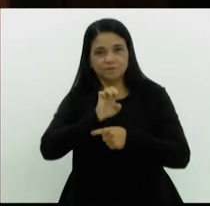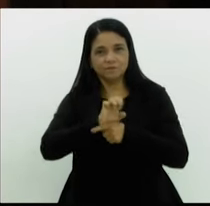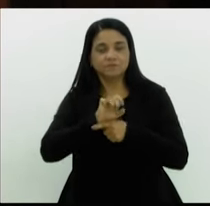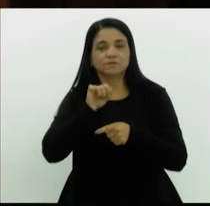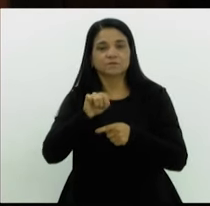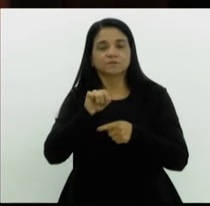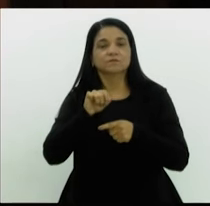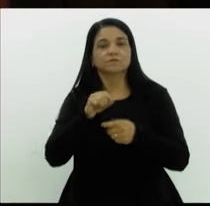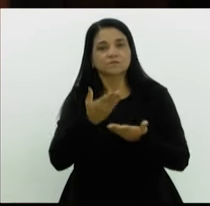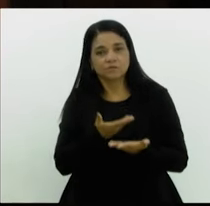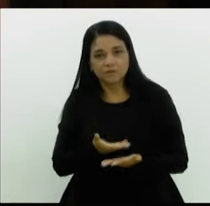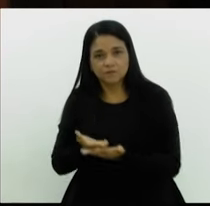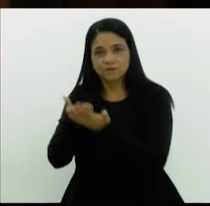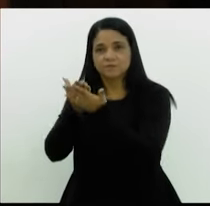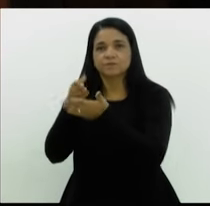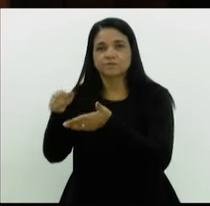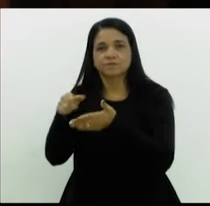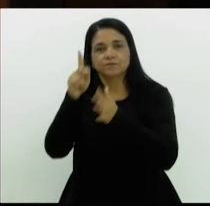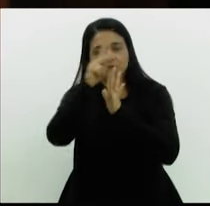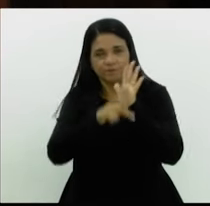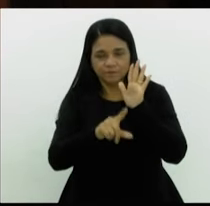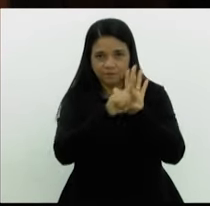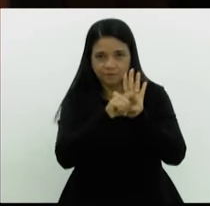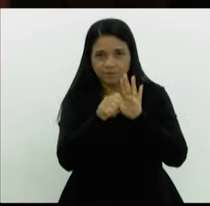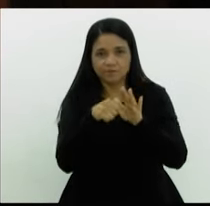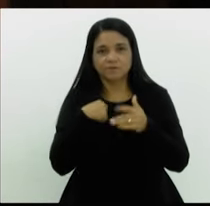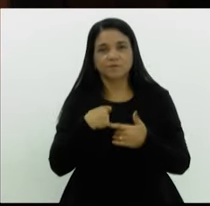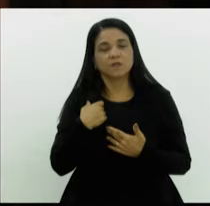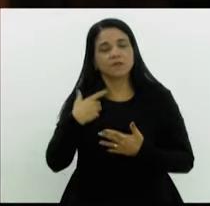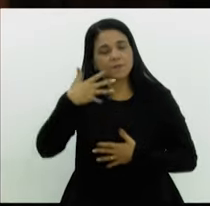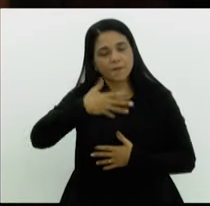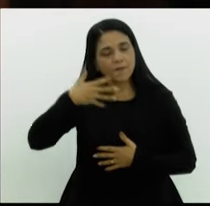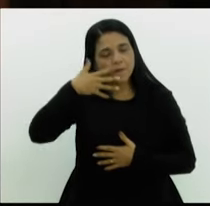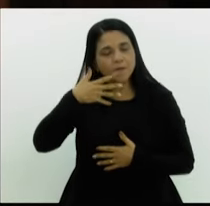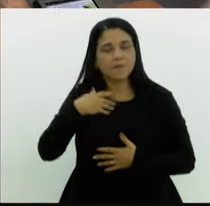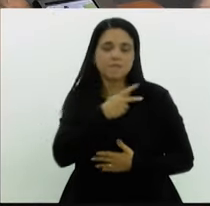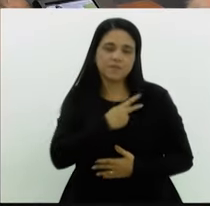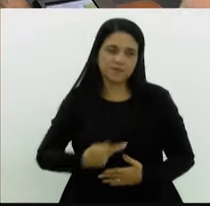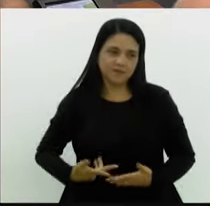respeito ao encaminhamento dessa matéria. Presidente, eram essas as minhas palavras.